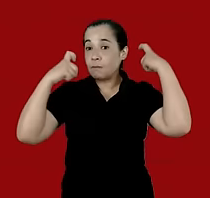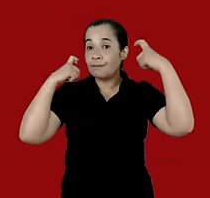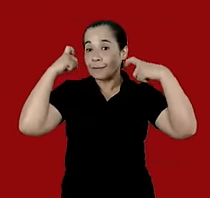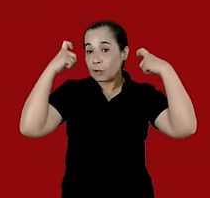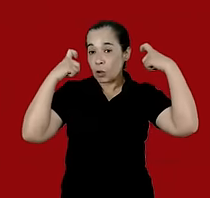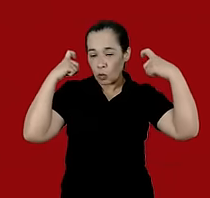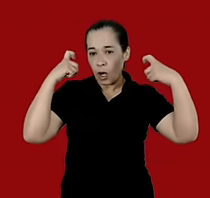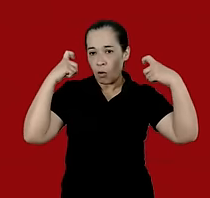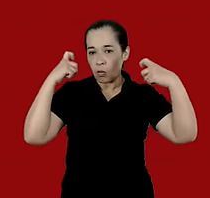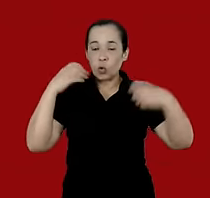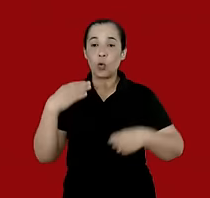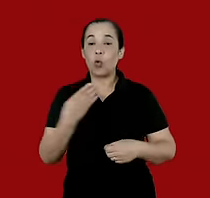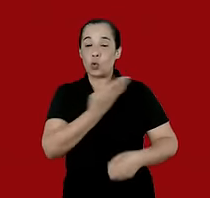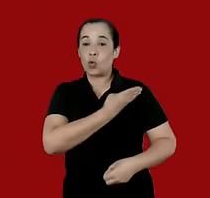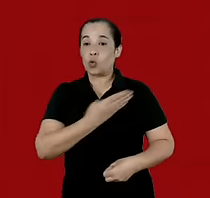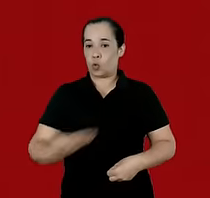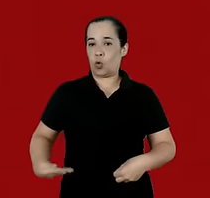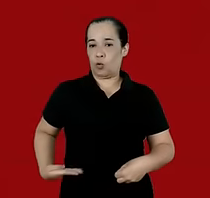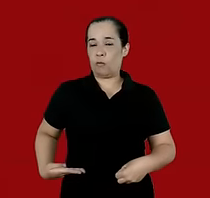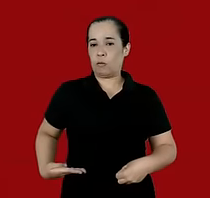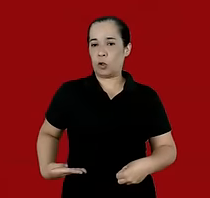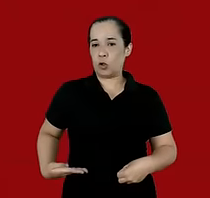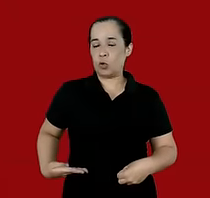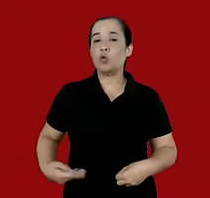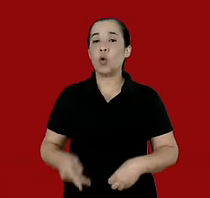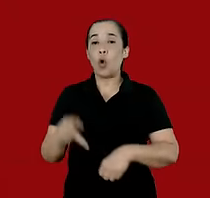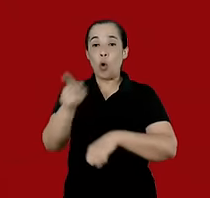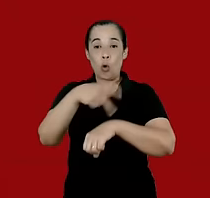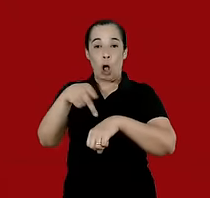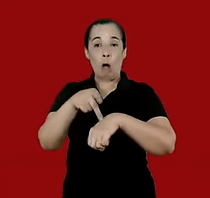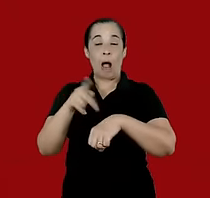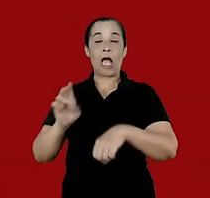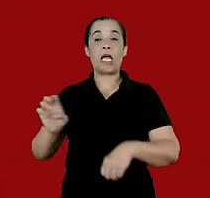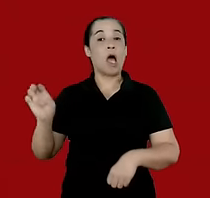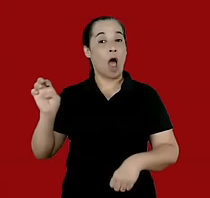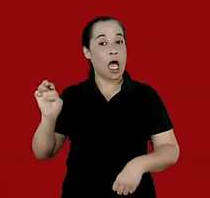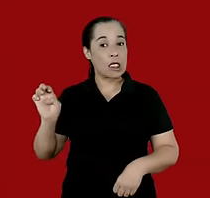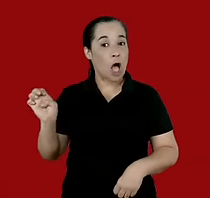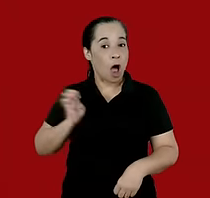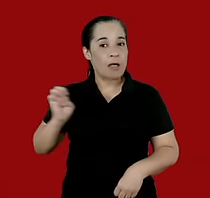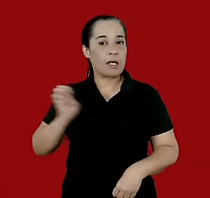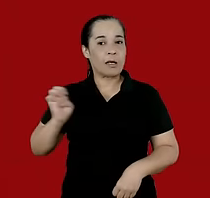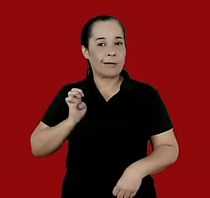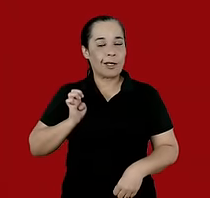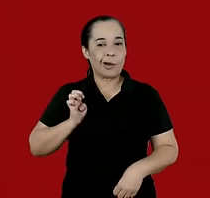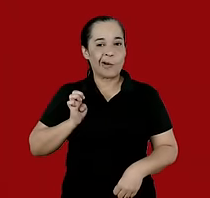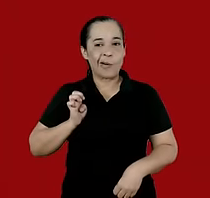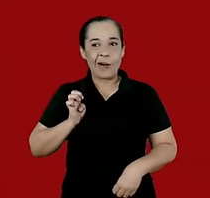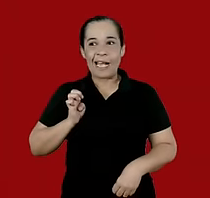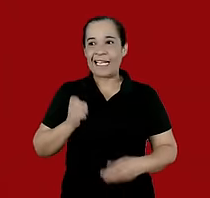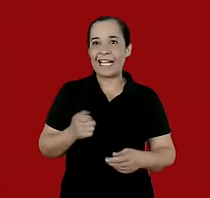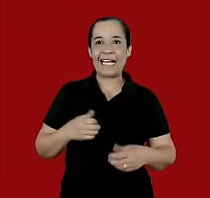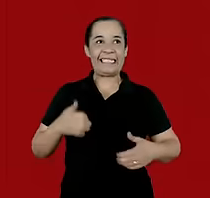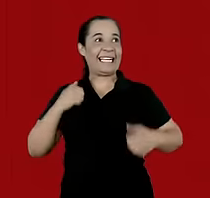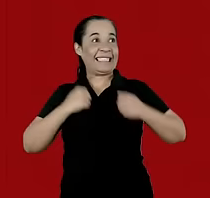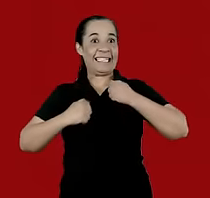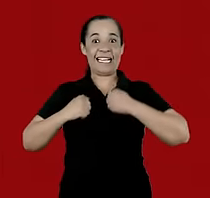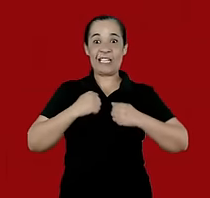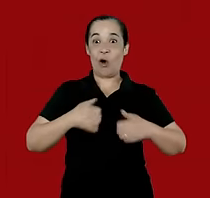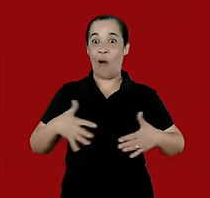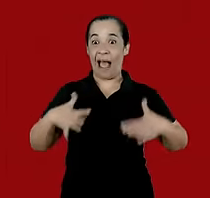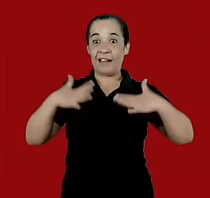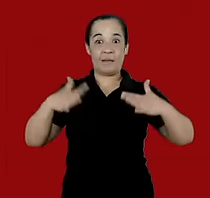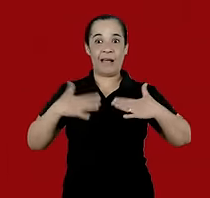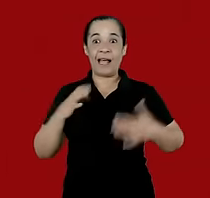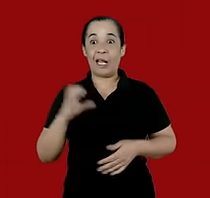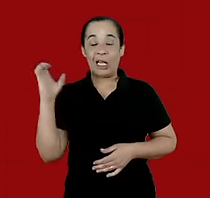principalmente dos países desenvolvidos de um mercado ficar otimista muito rápido as condições financeiras afrouxar muito rápido